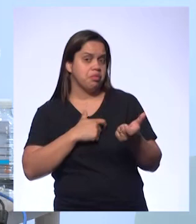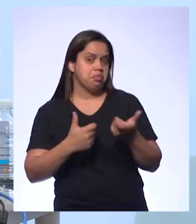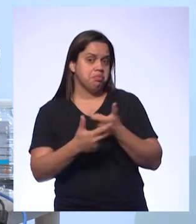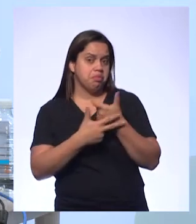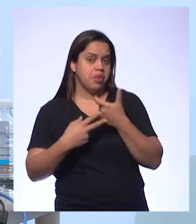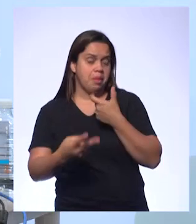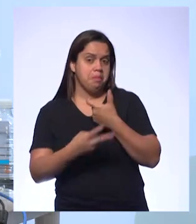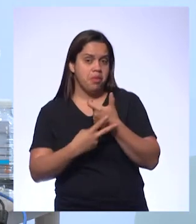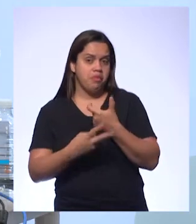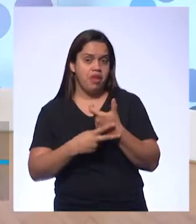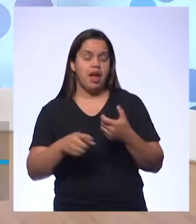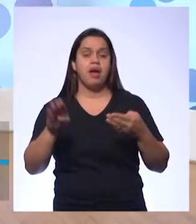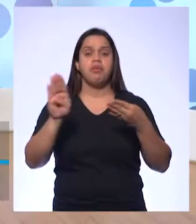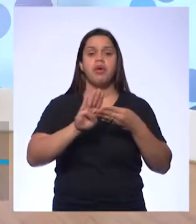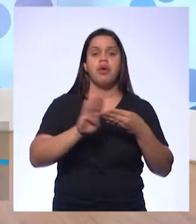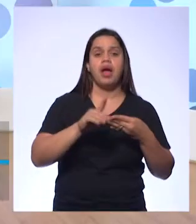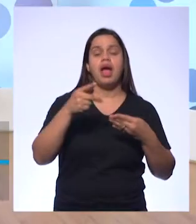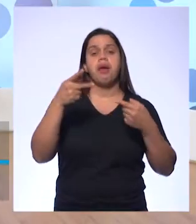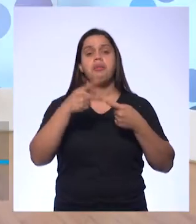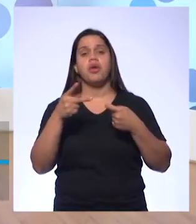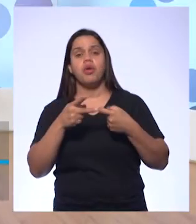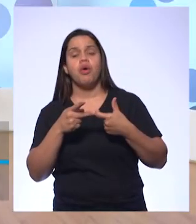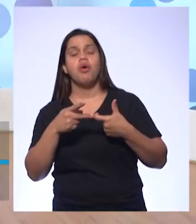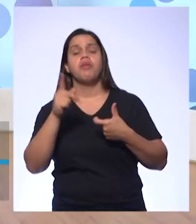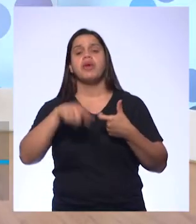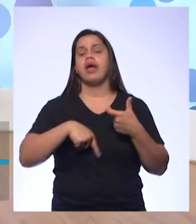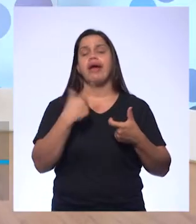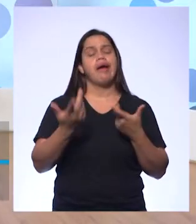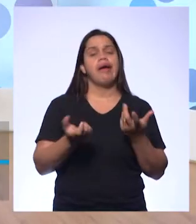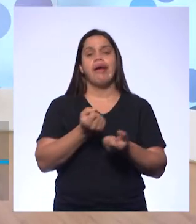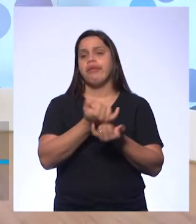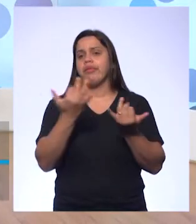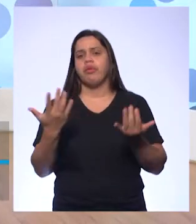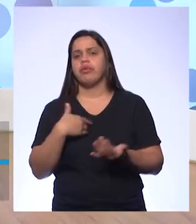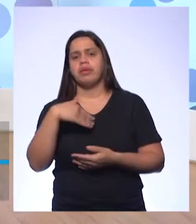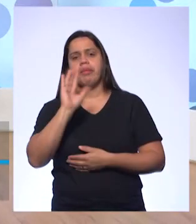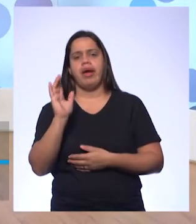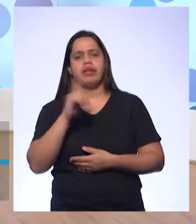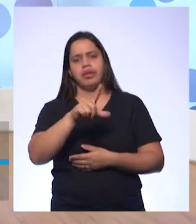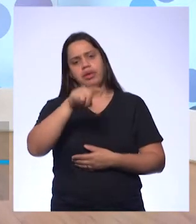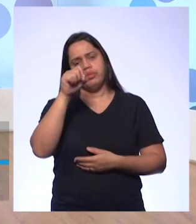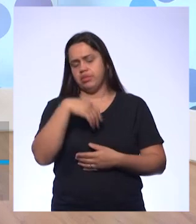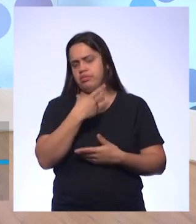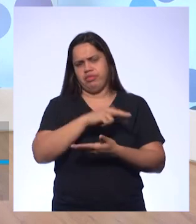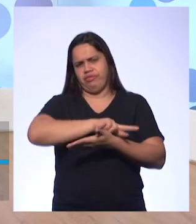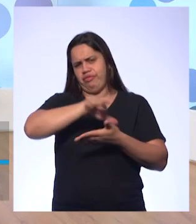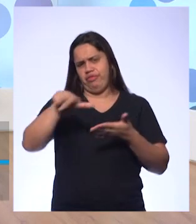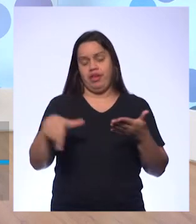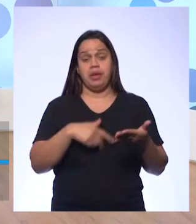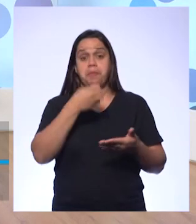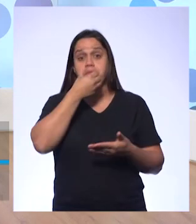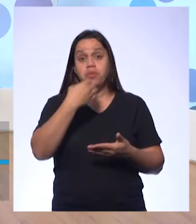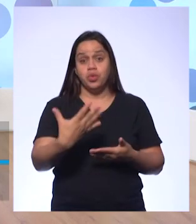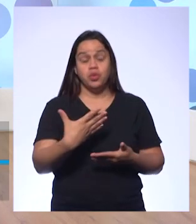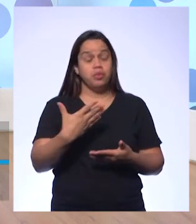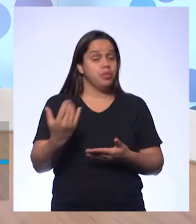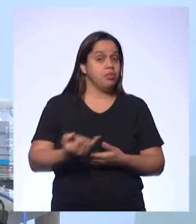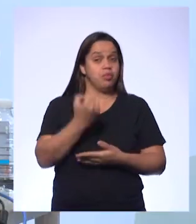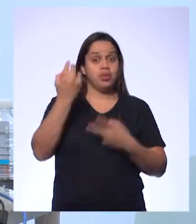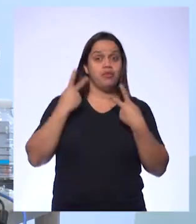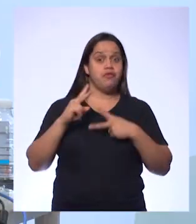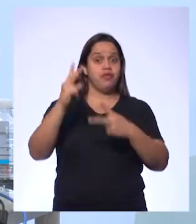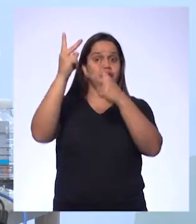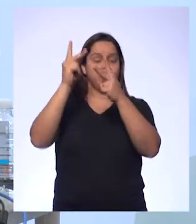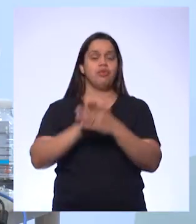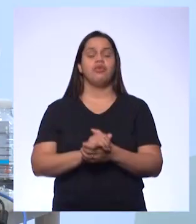é um substantivo, é um pronome, ou às vezes até alguma coisa a mais que tem essa opção também. Então, assim, gente, é muito rico o dicionário. E quem